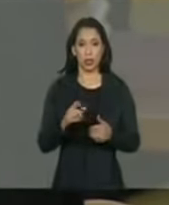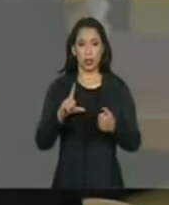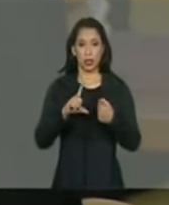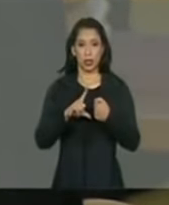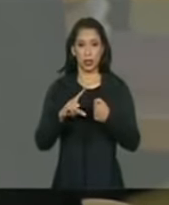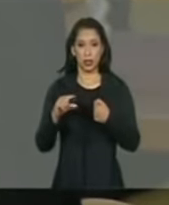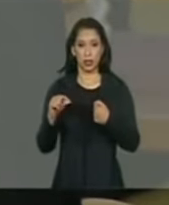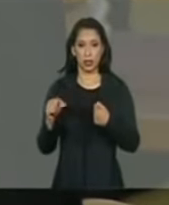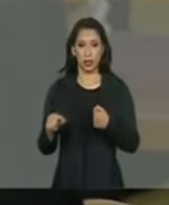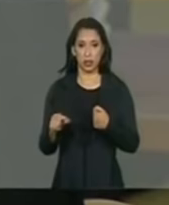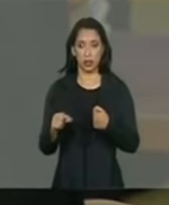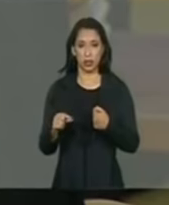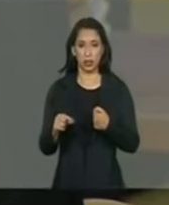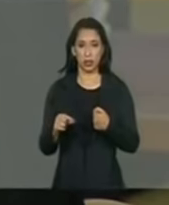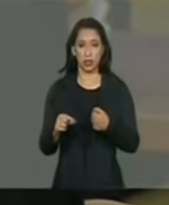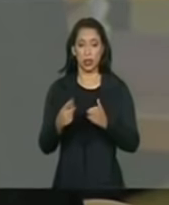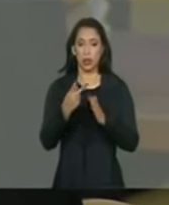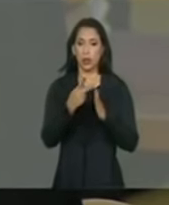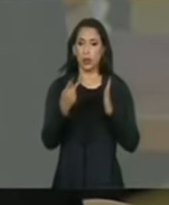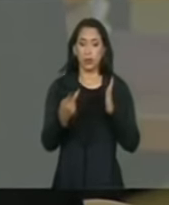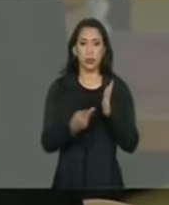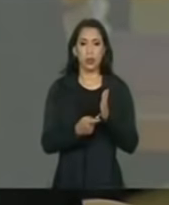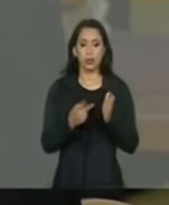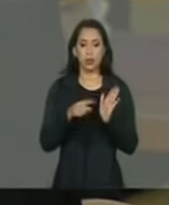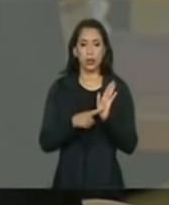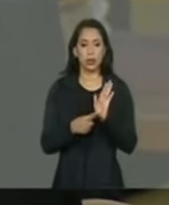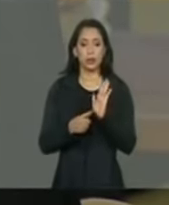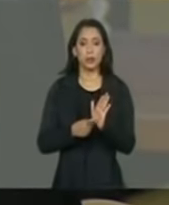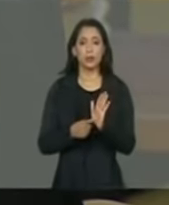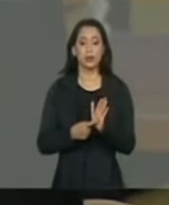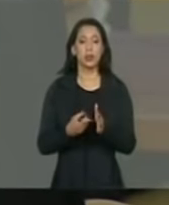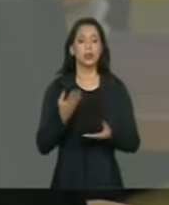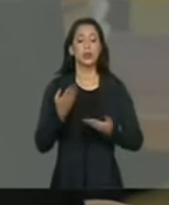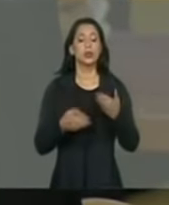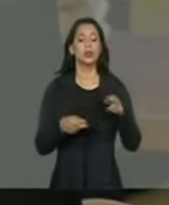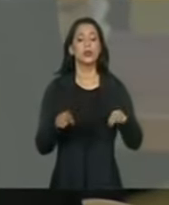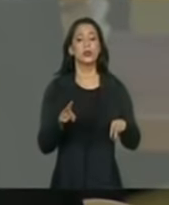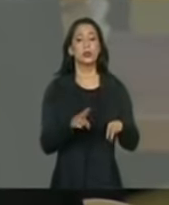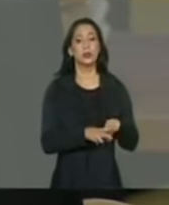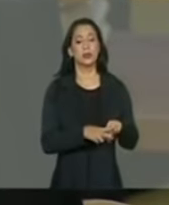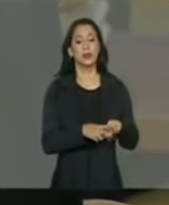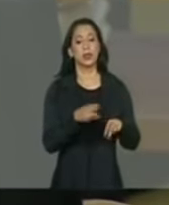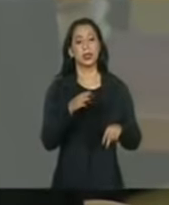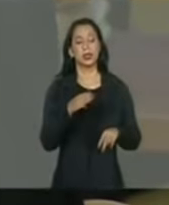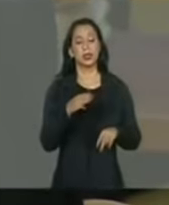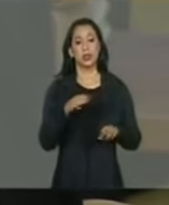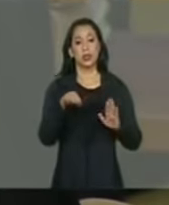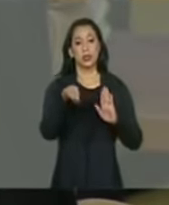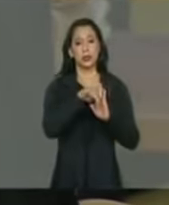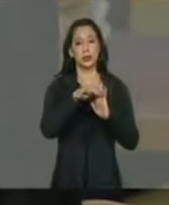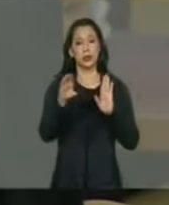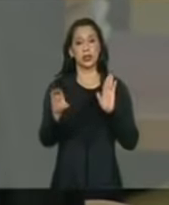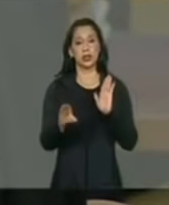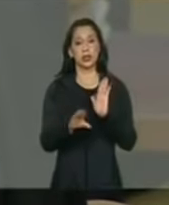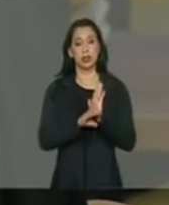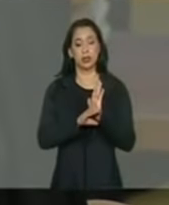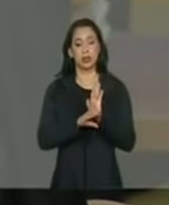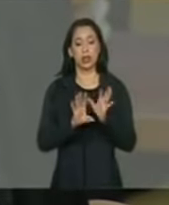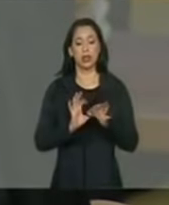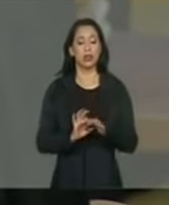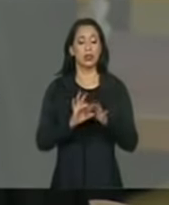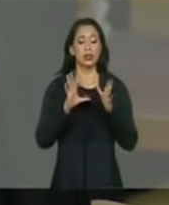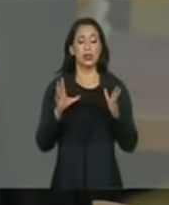o projeto sistematiza e atualiza o tratamento da prisão das medidas cautelares e da liberdade